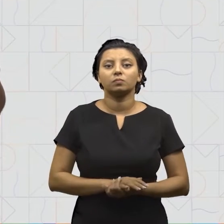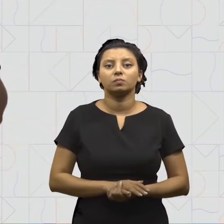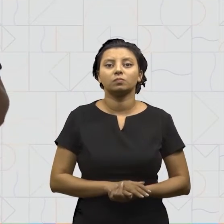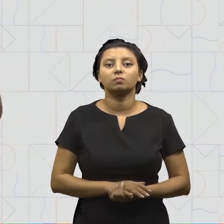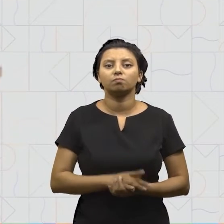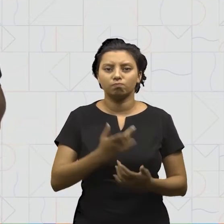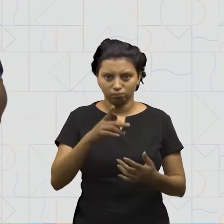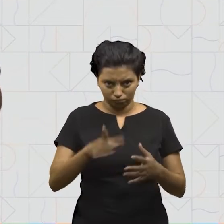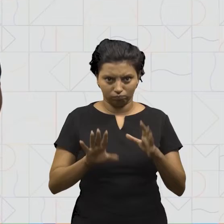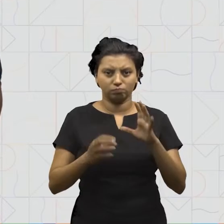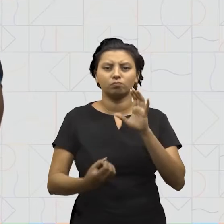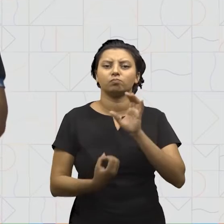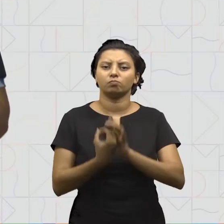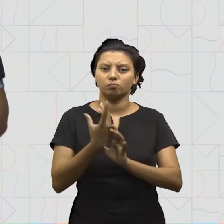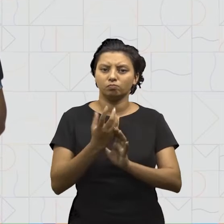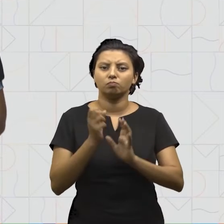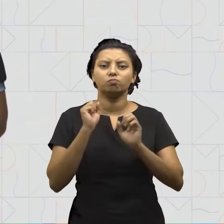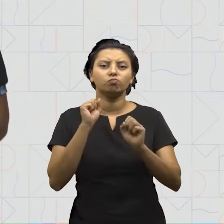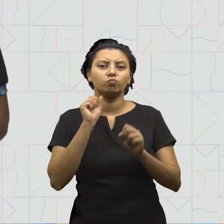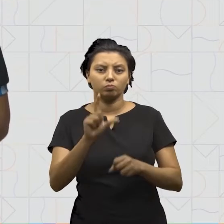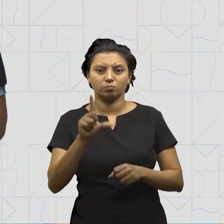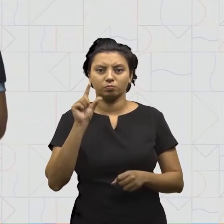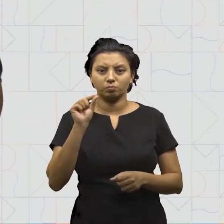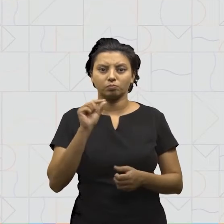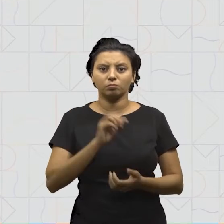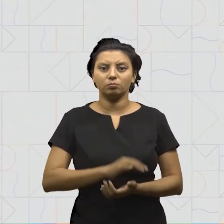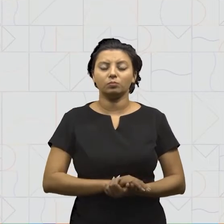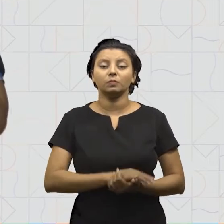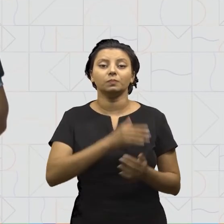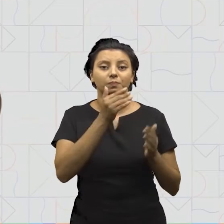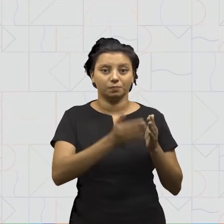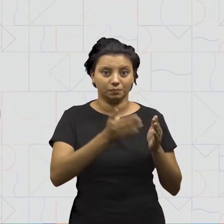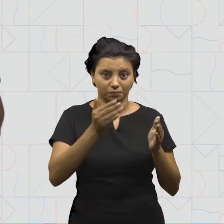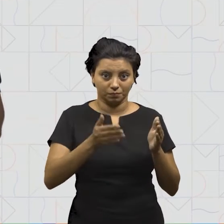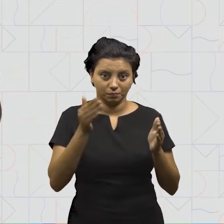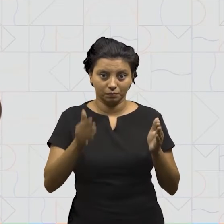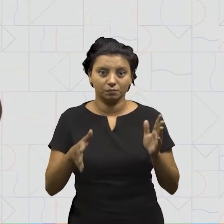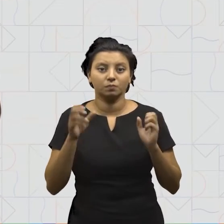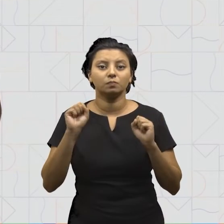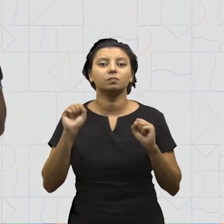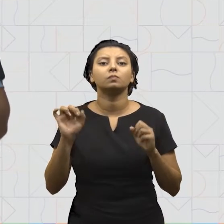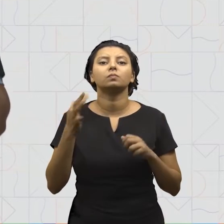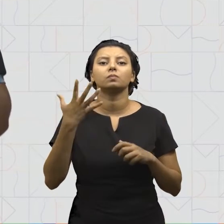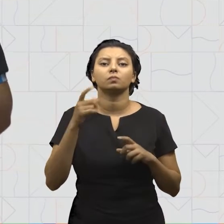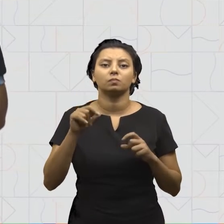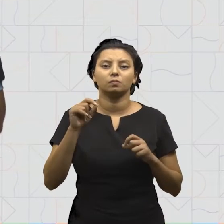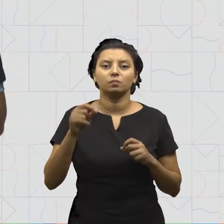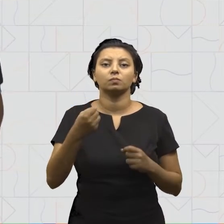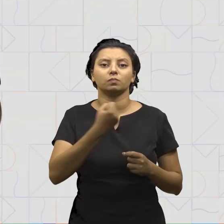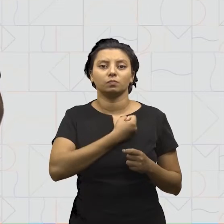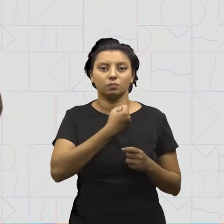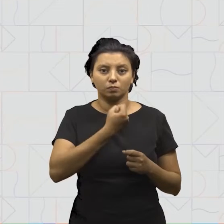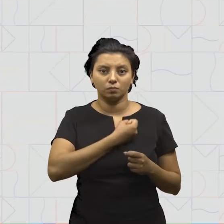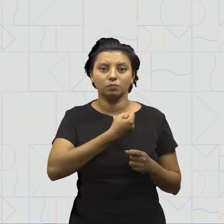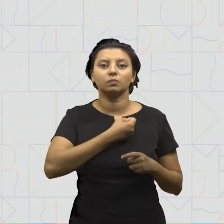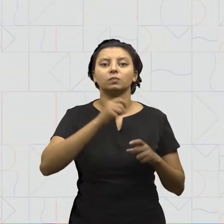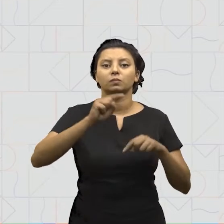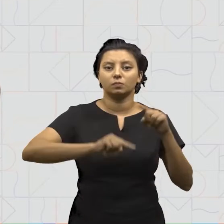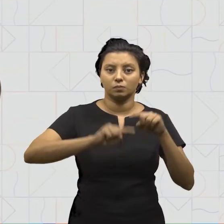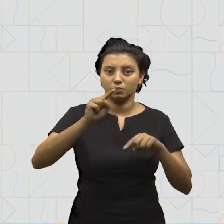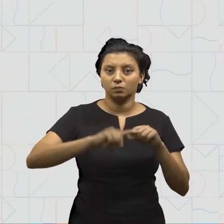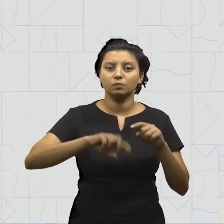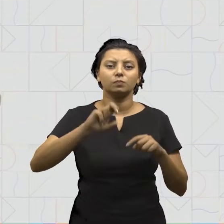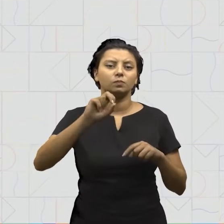já estabelecida ou que podemos escolher. As sequências podem acontecer por meio de números,